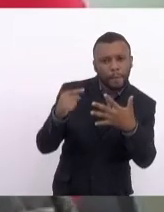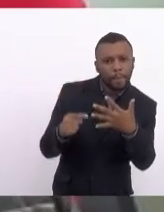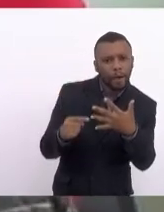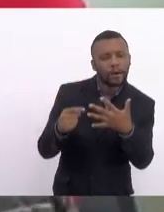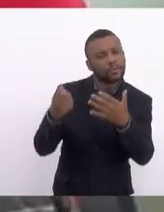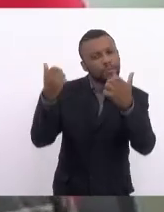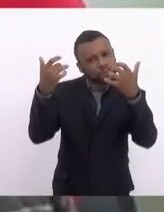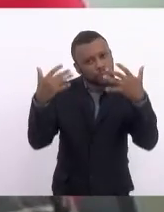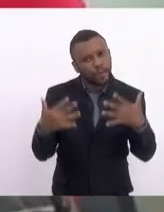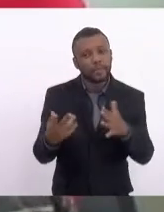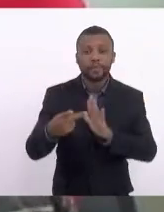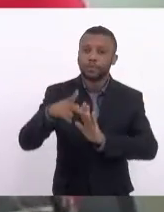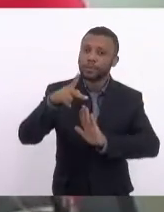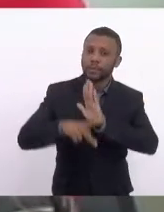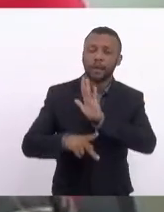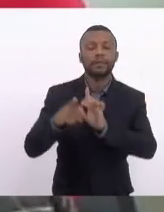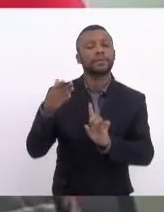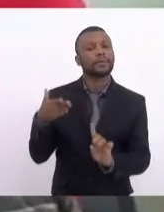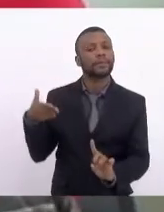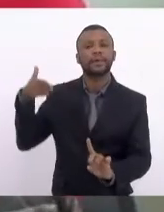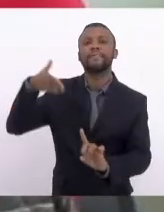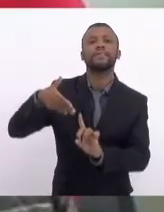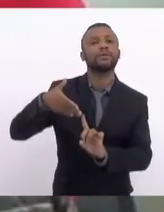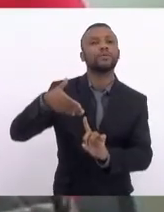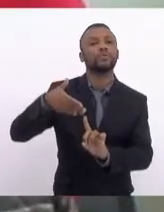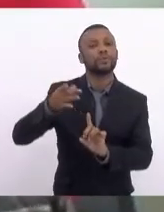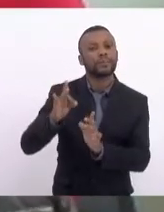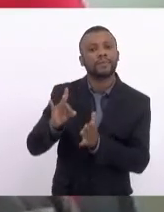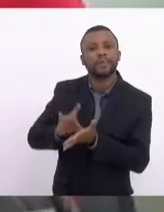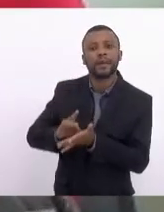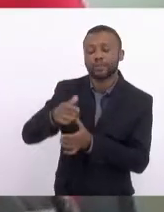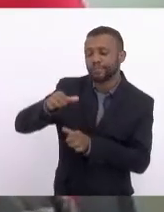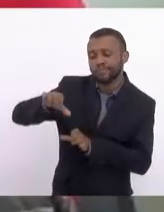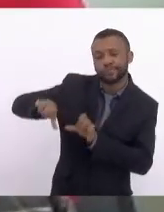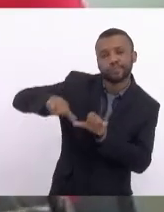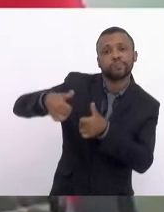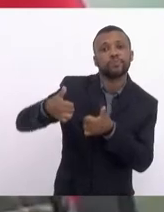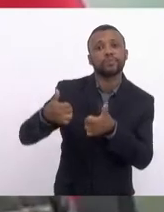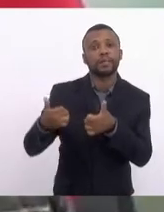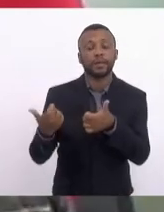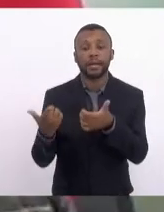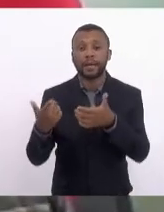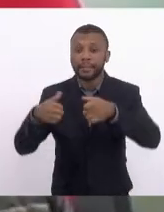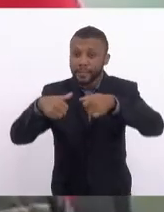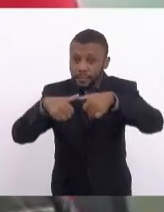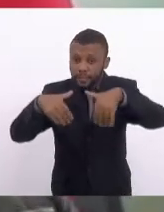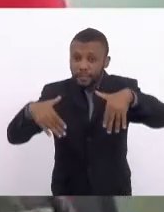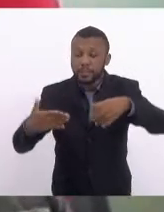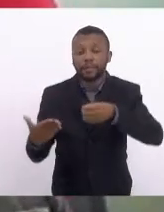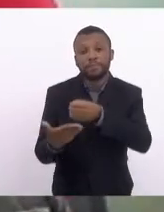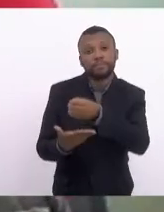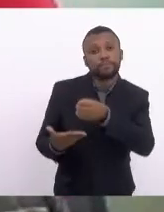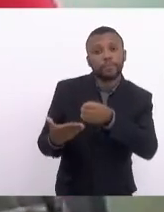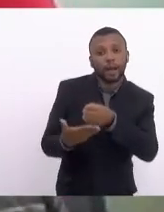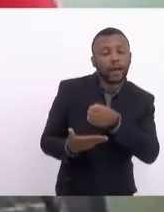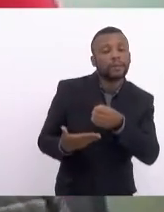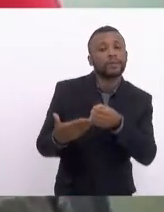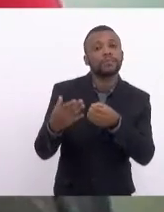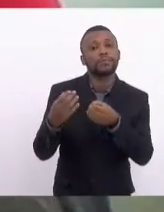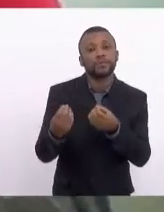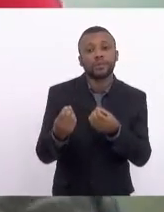projeto, que se refere, na verdade, à alteração das diretrizes de concessão do sistema de